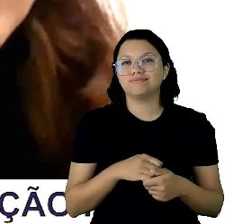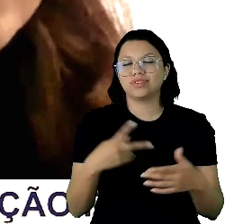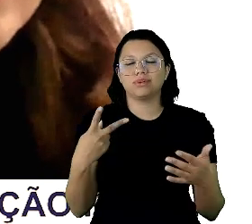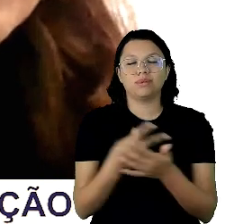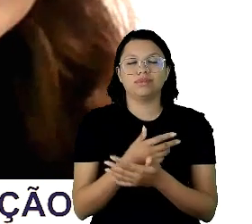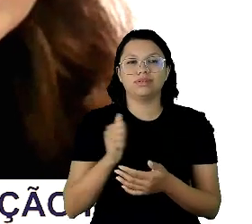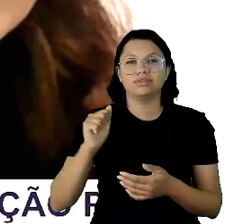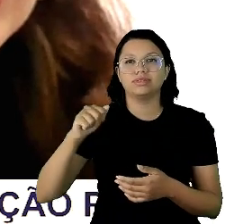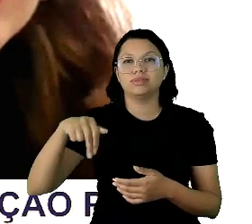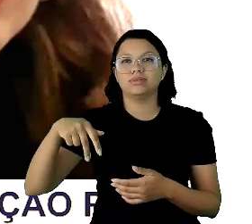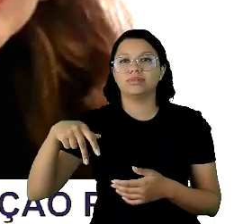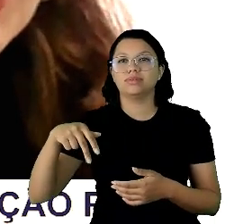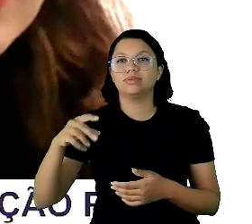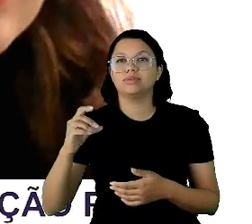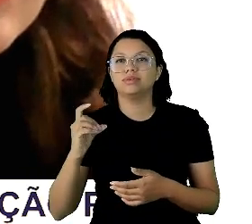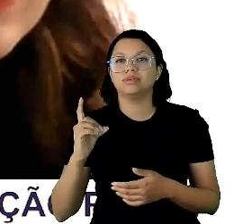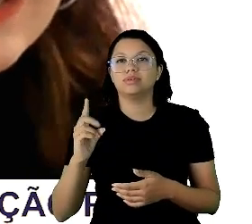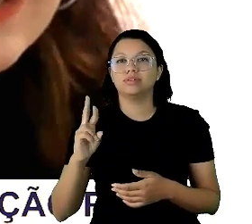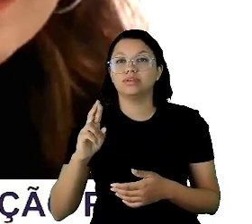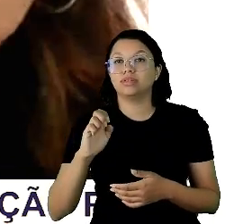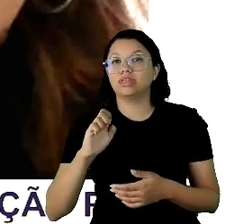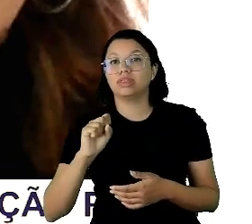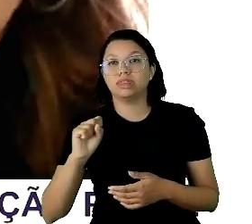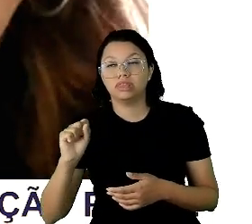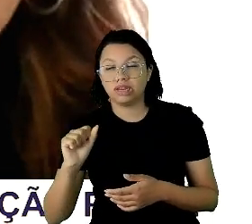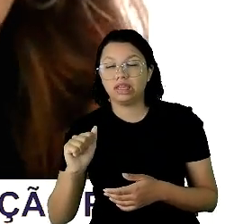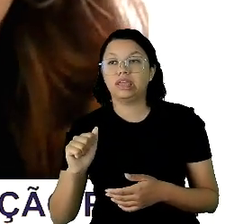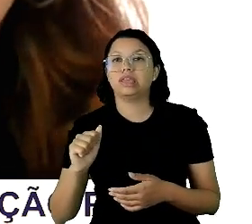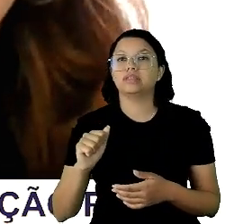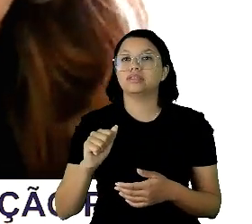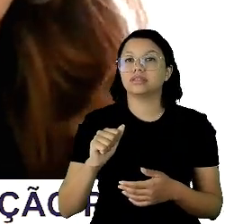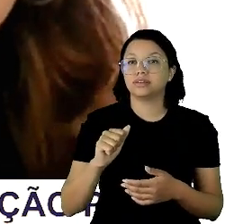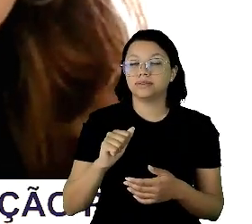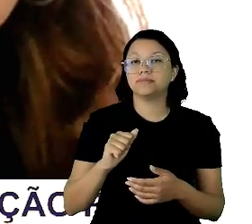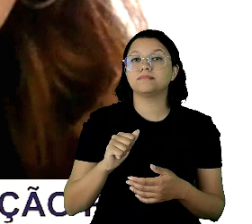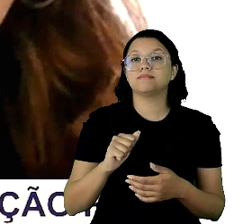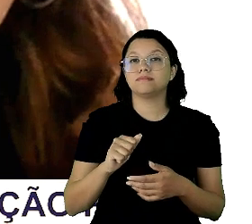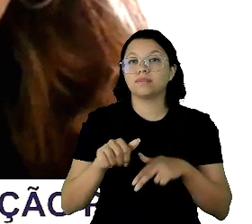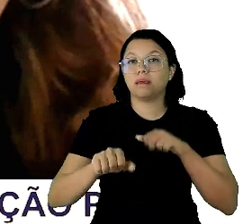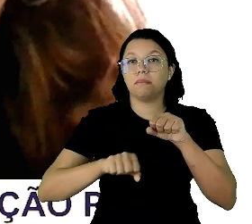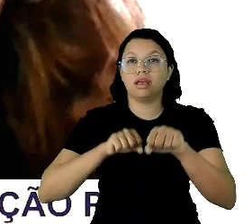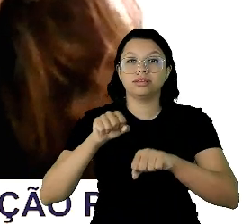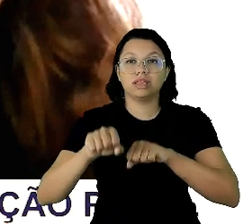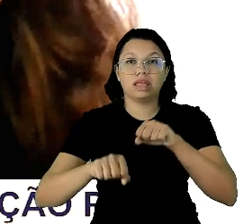de bicicleta, mais triste ainda com a notícia da Vanessa, que foi morta lá em Itajaí.